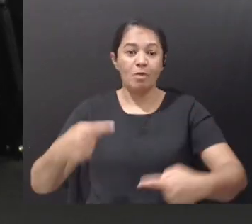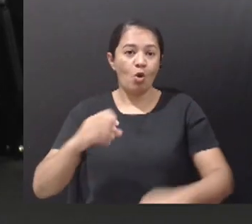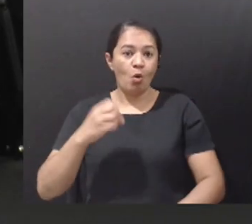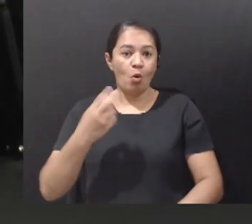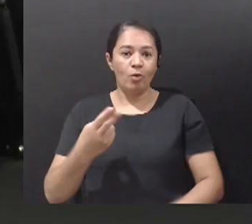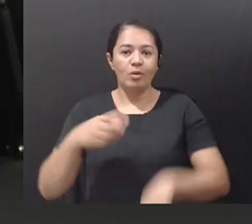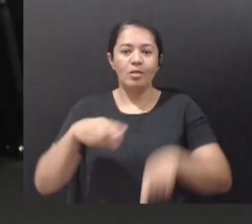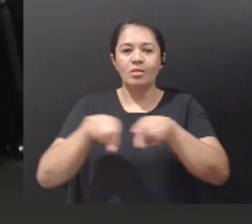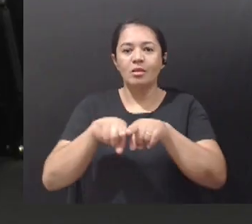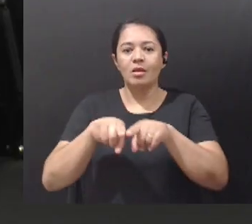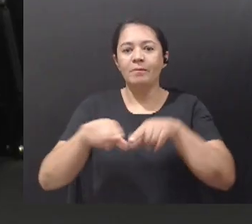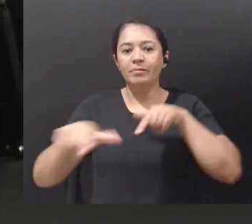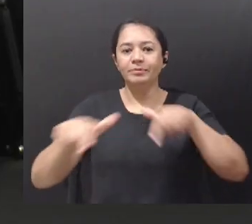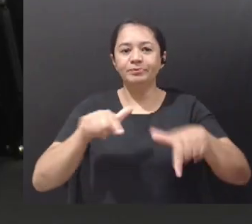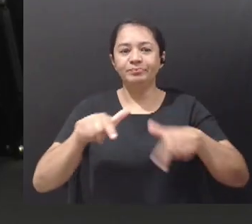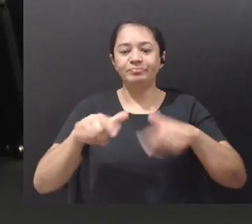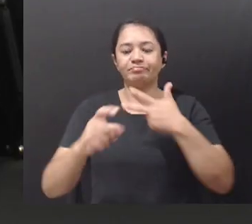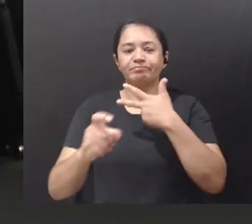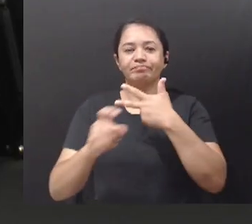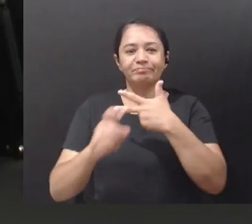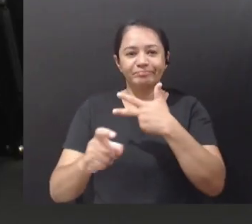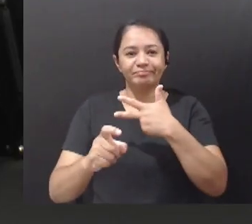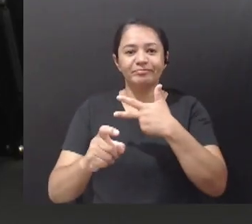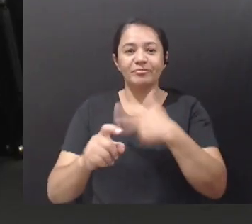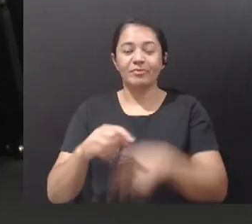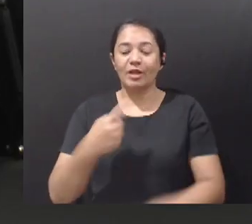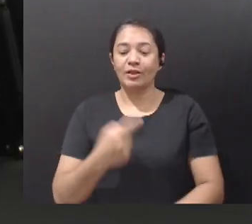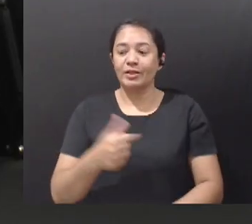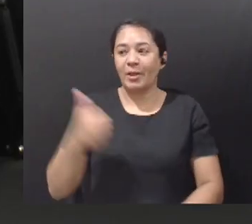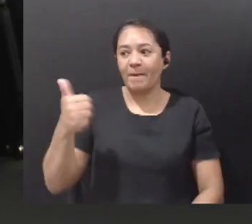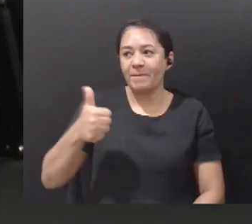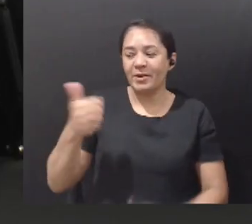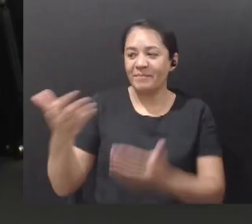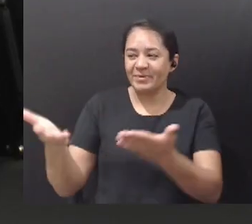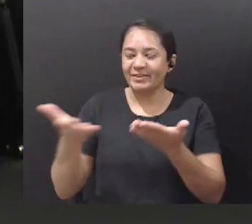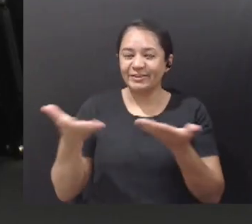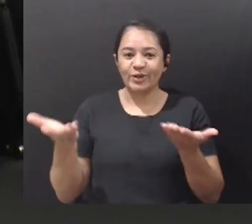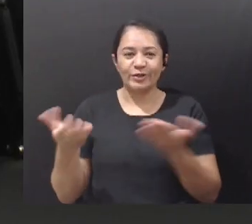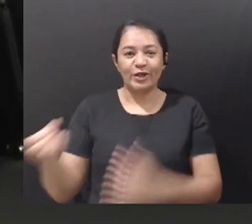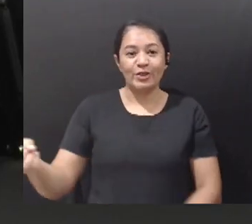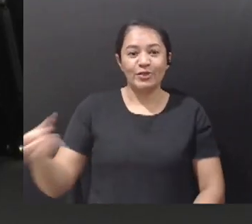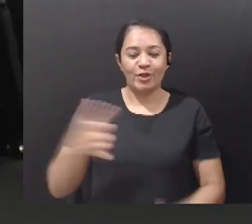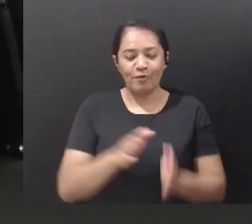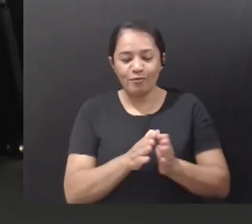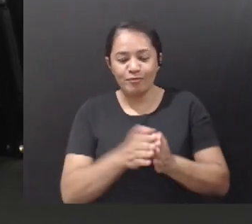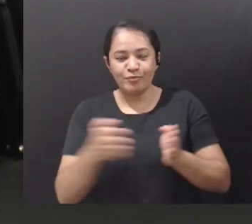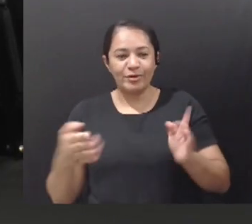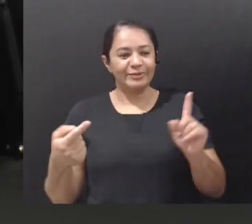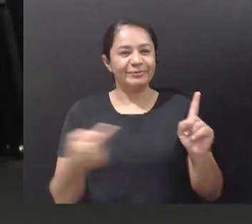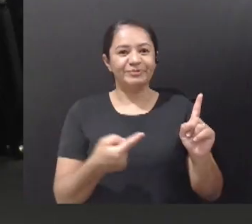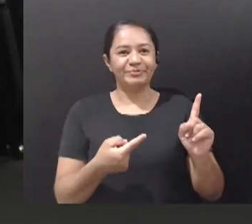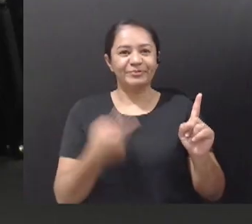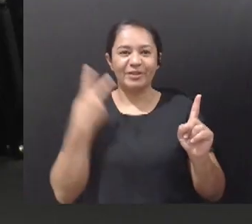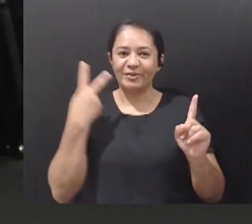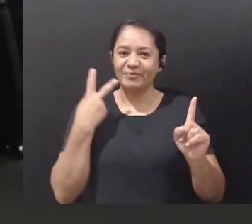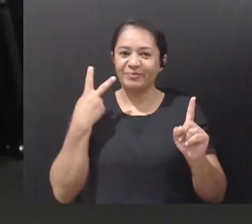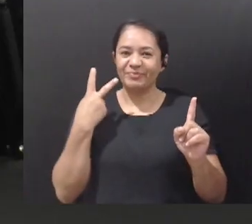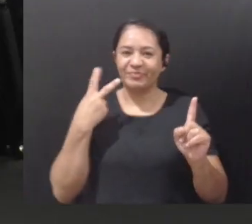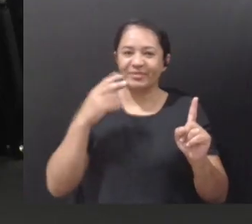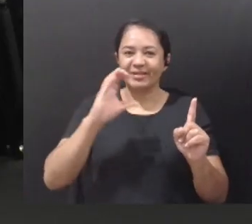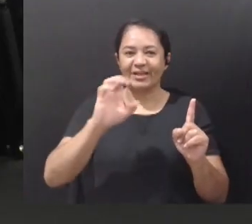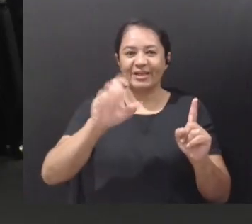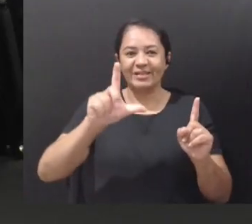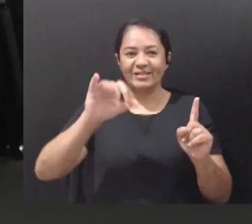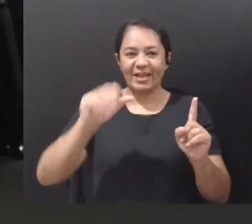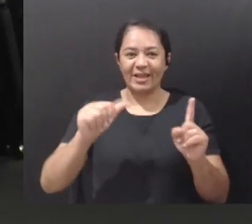atividade executiva. A nossa primeira convidada desta nova temporada é a ex-vereadora Célia Leão, que hoje